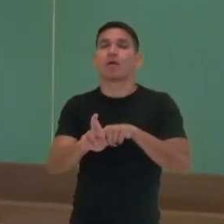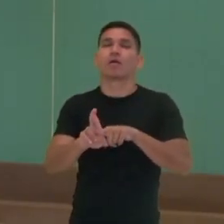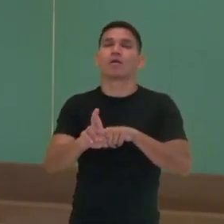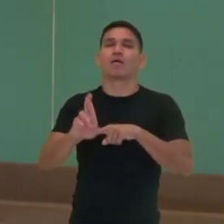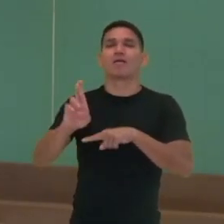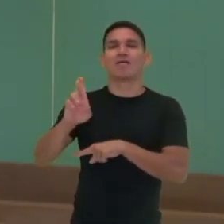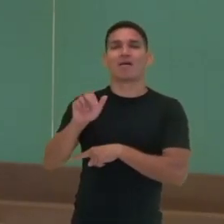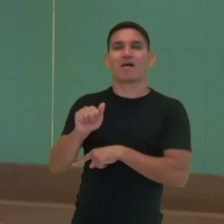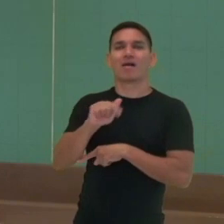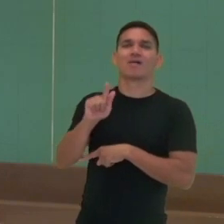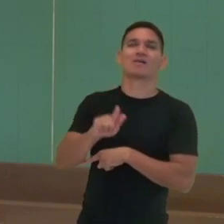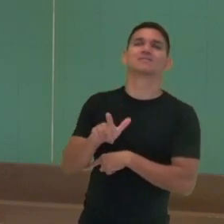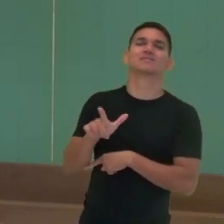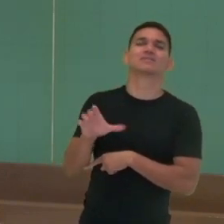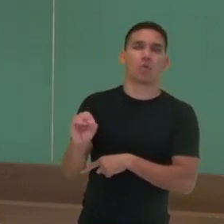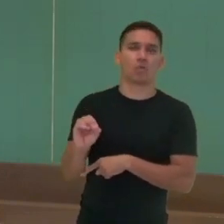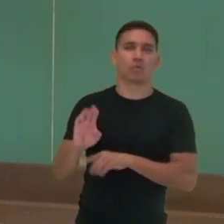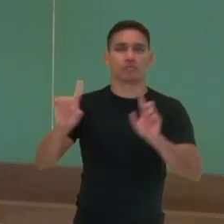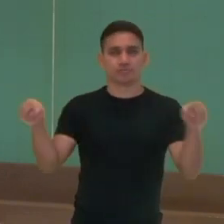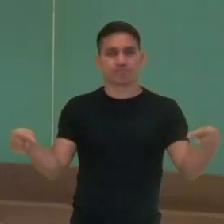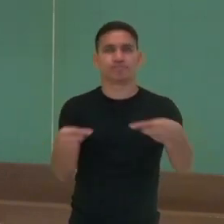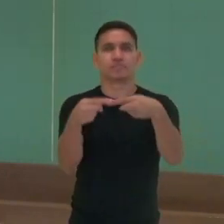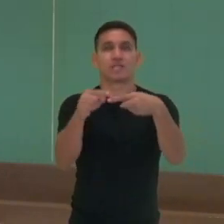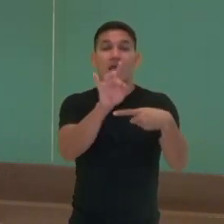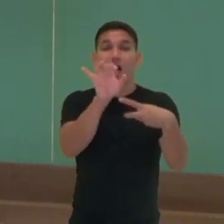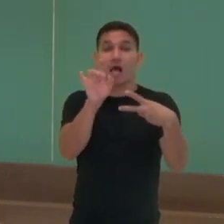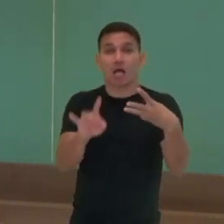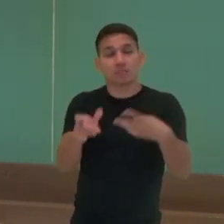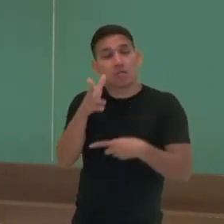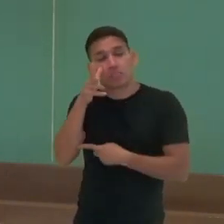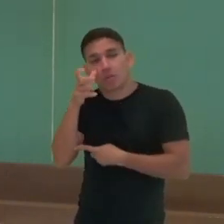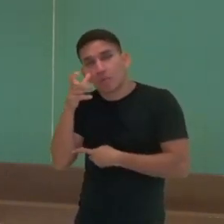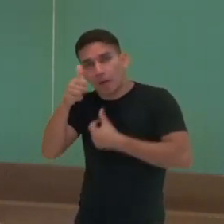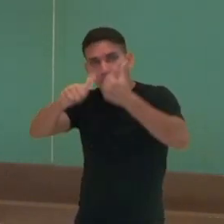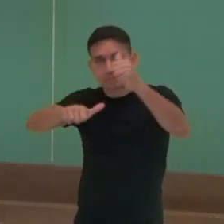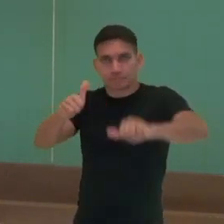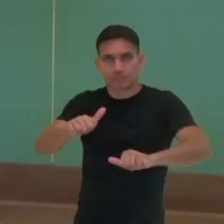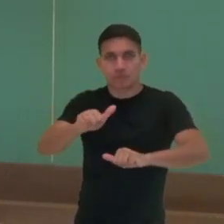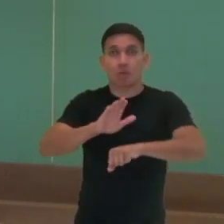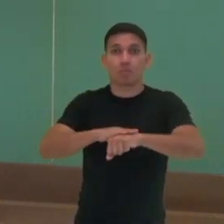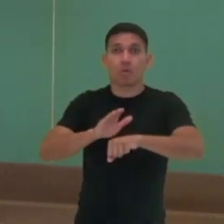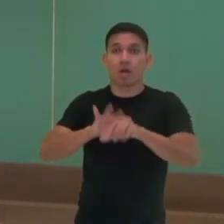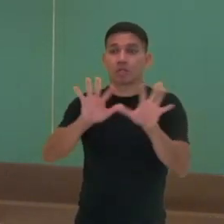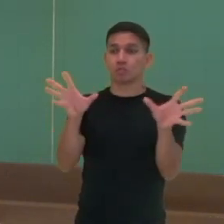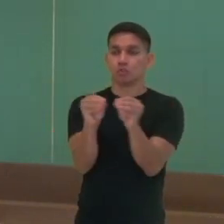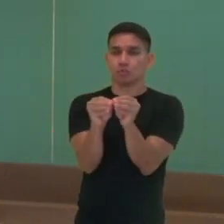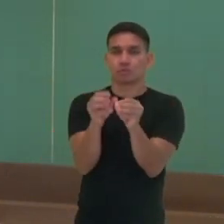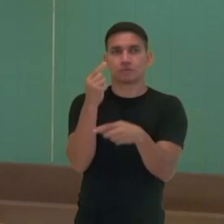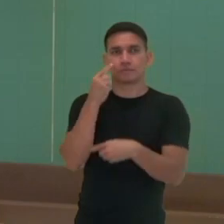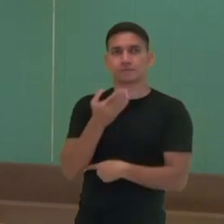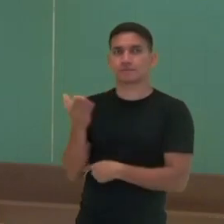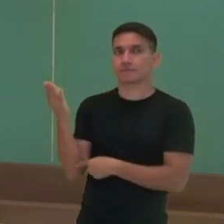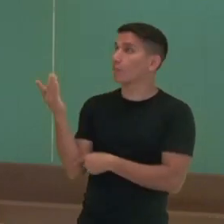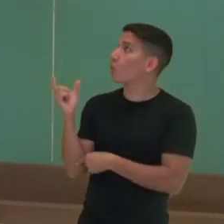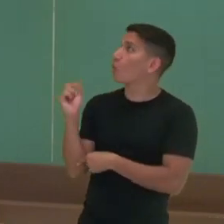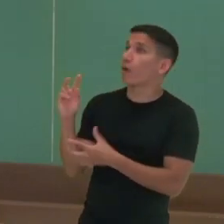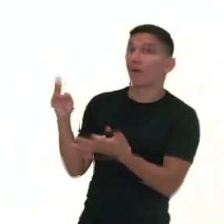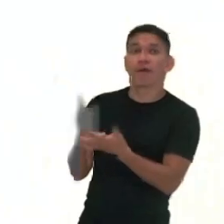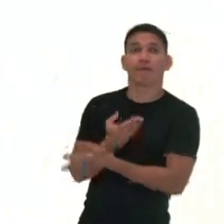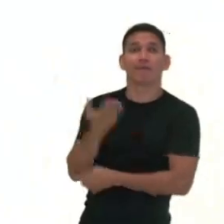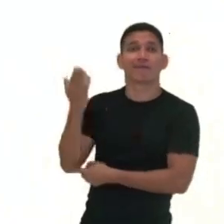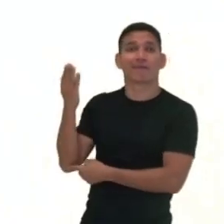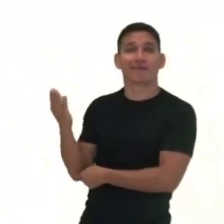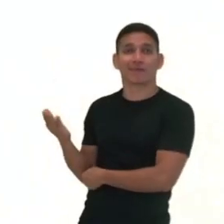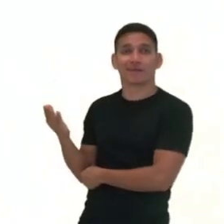uma dessas observações. E quando eu simplifico essas razões, olha o que